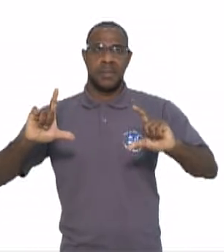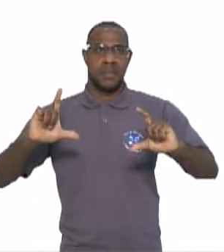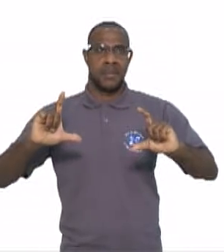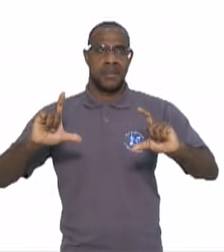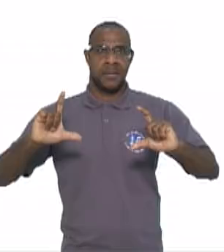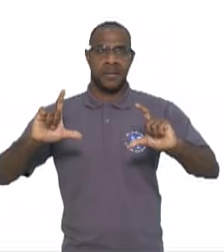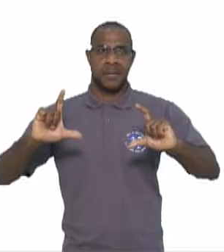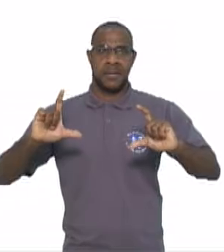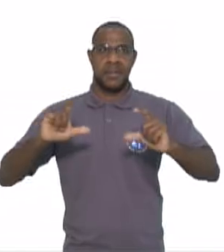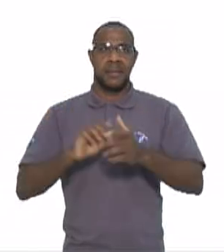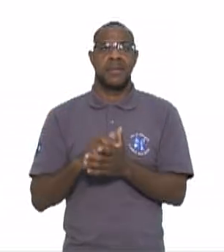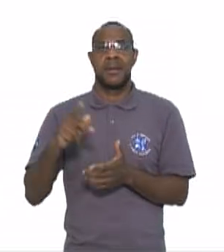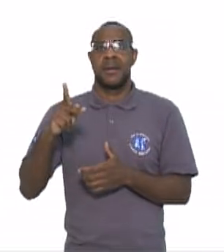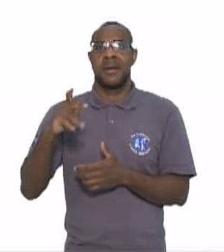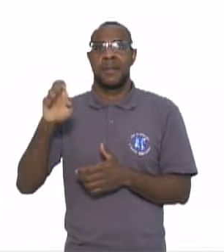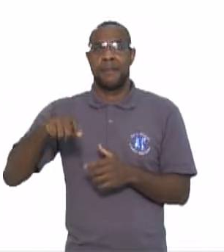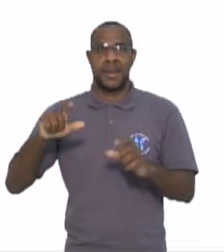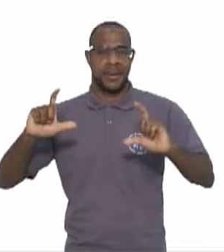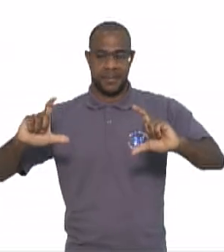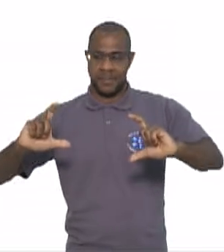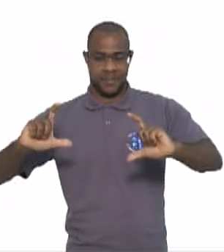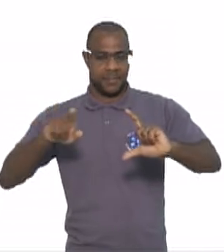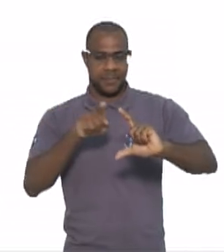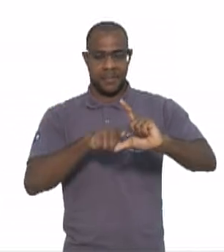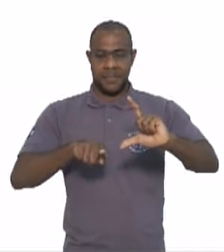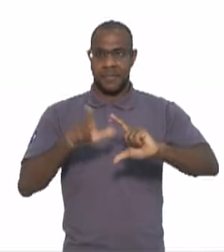e talvez sejam os pezinhos ali dele.